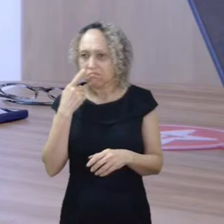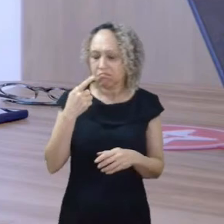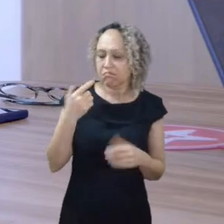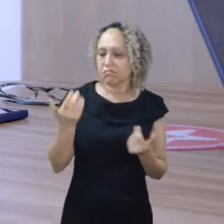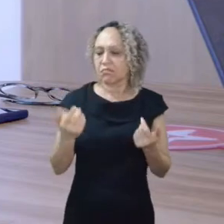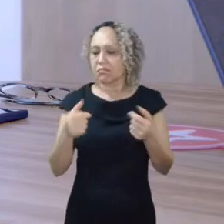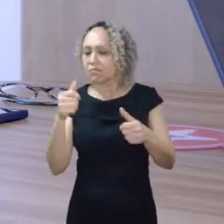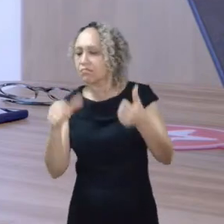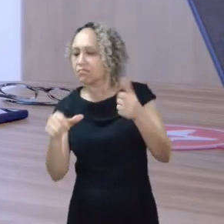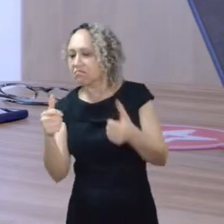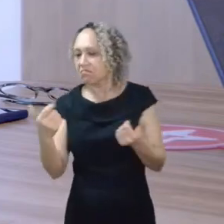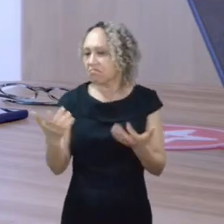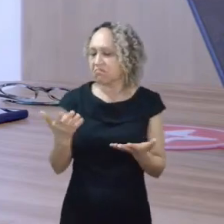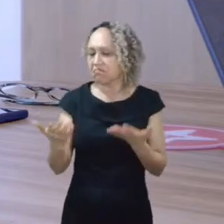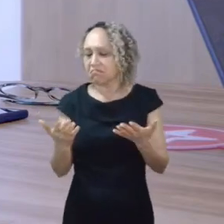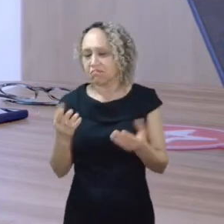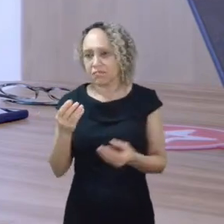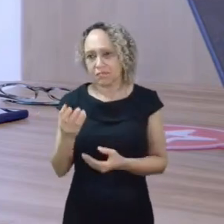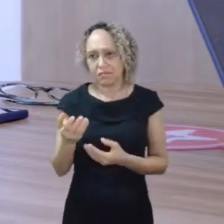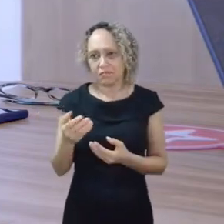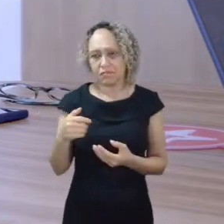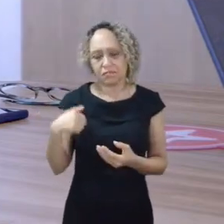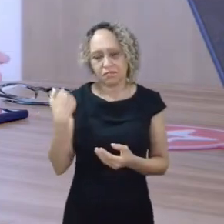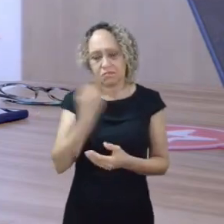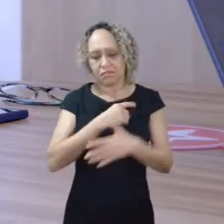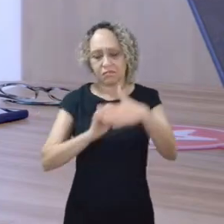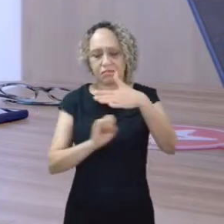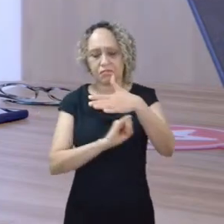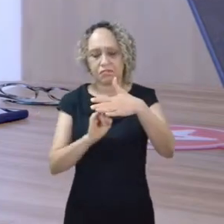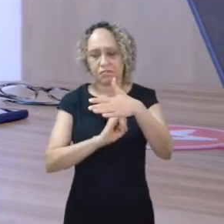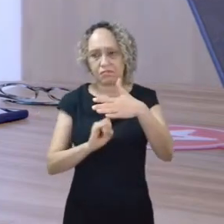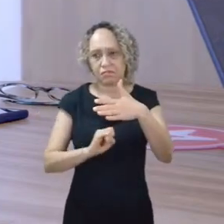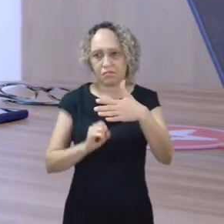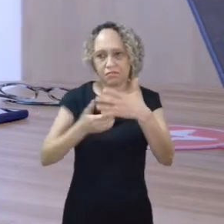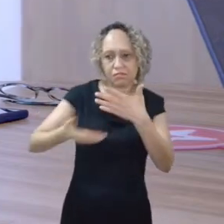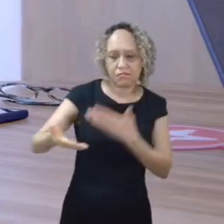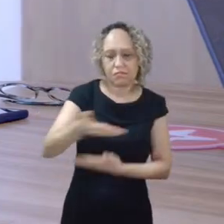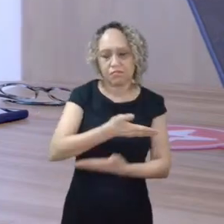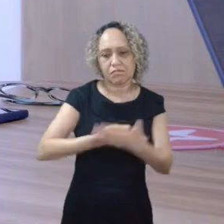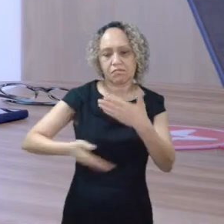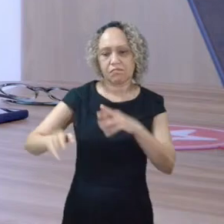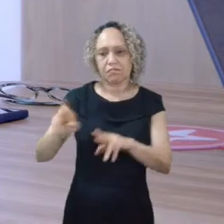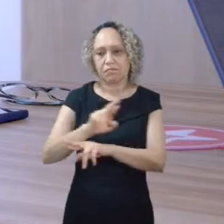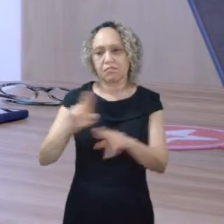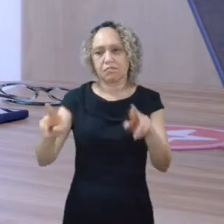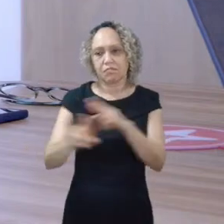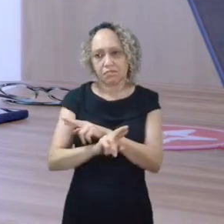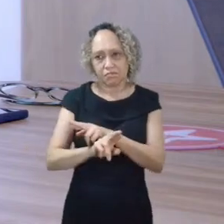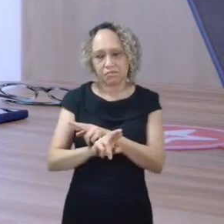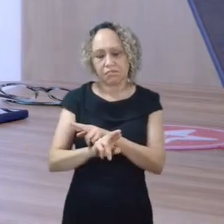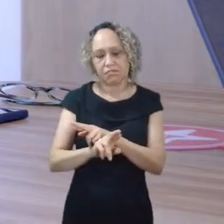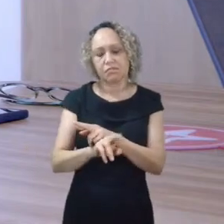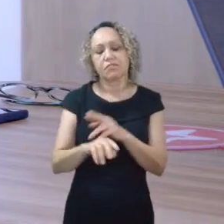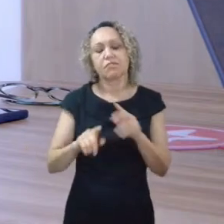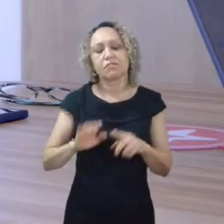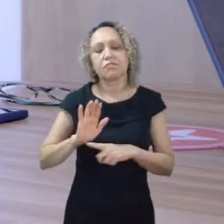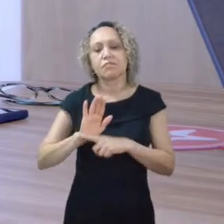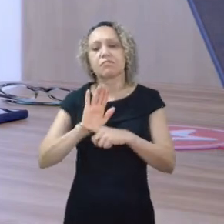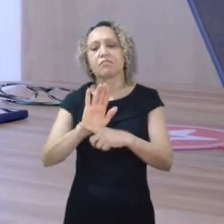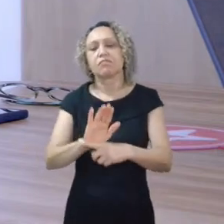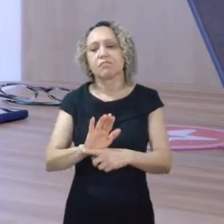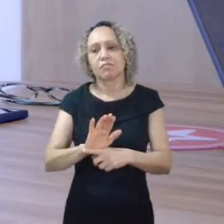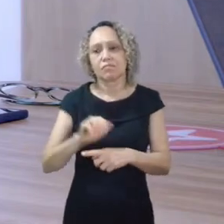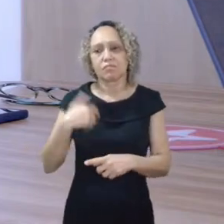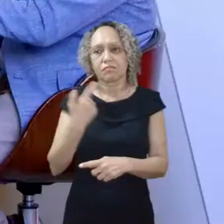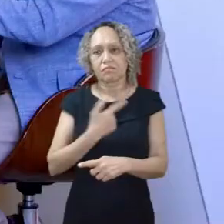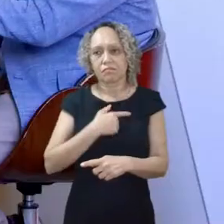Então, isso são as nossas instituições funcionando e esperamos que em prol de uma melhoria da nossa democracia. Então, estamos à disposição para os próximos